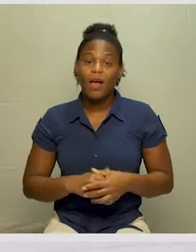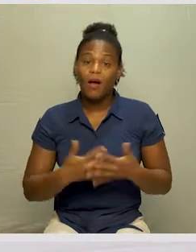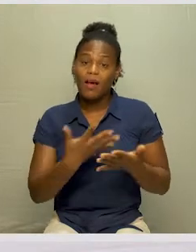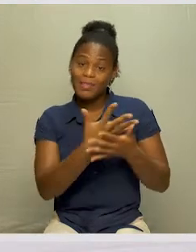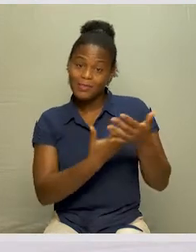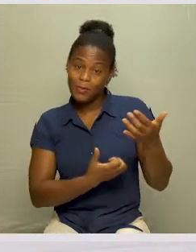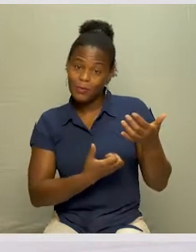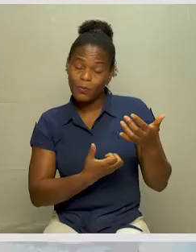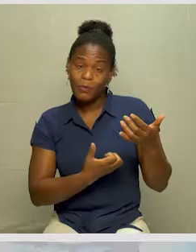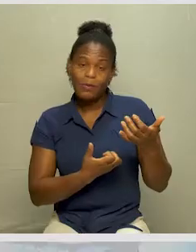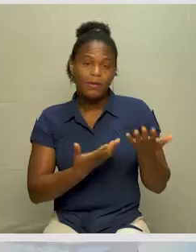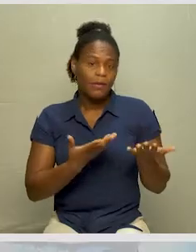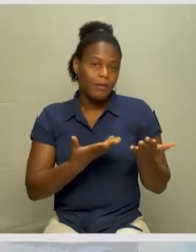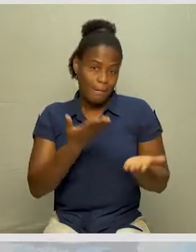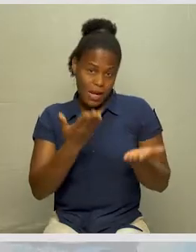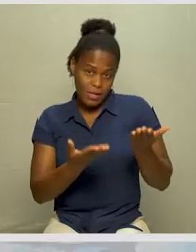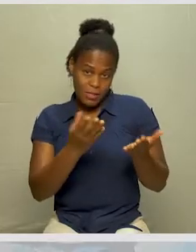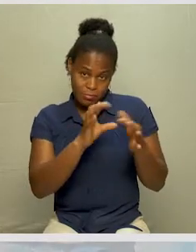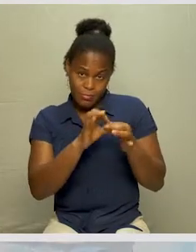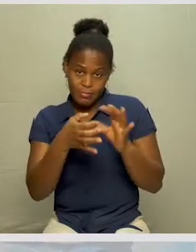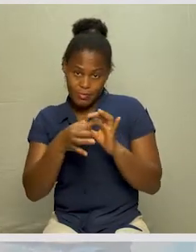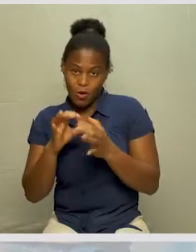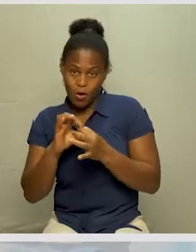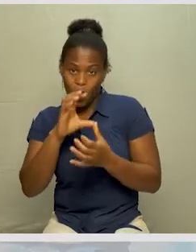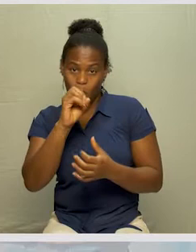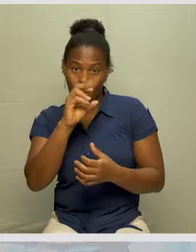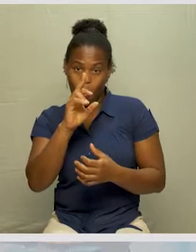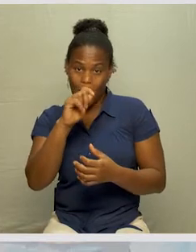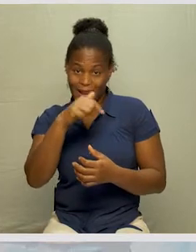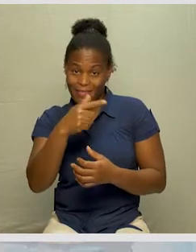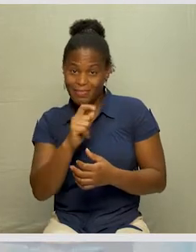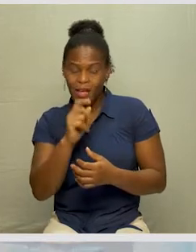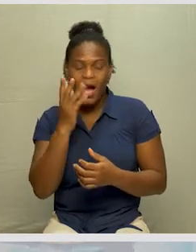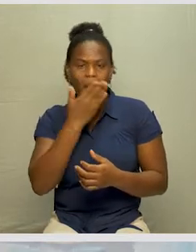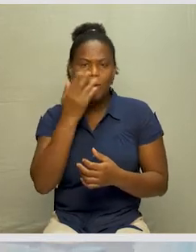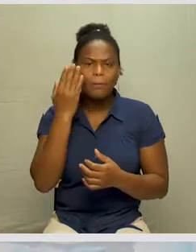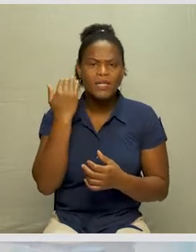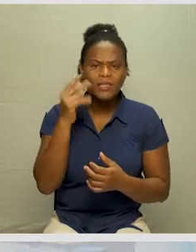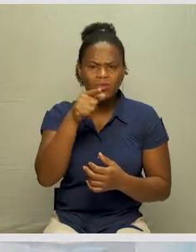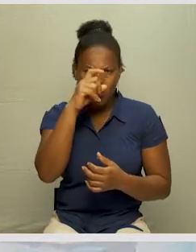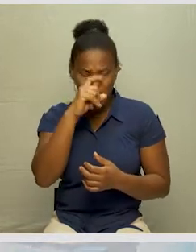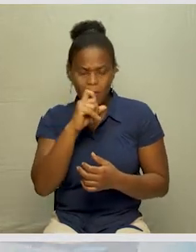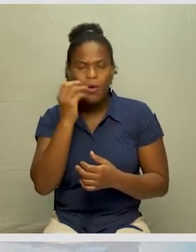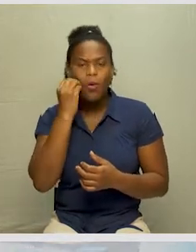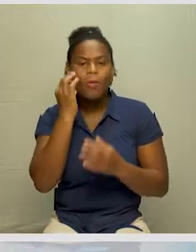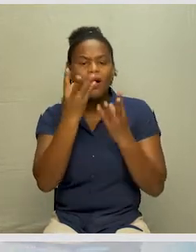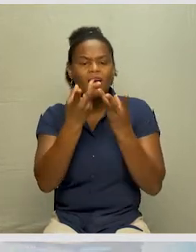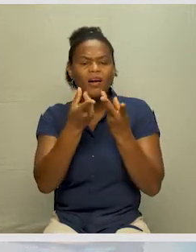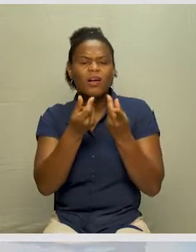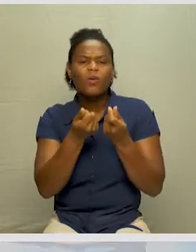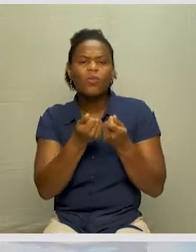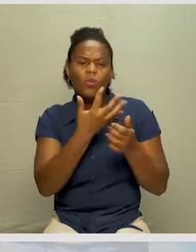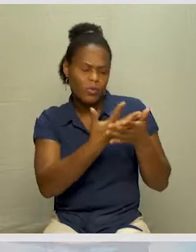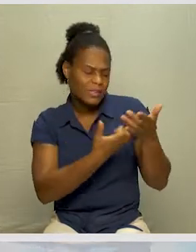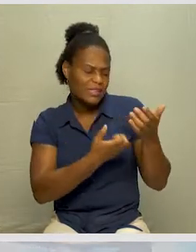O saldo da balança corrente. Nós vimos na aula passada e vocês estão a lembrar como é que se calcula o saldo de